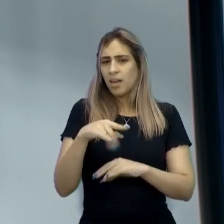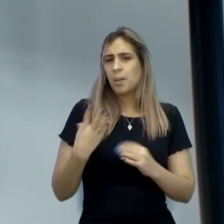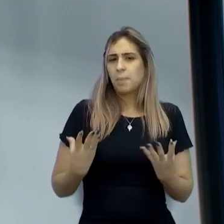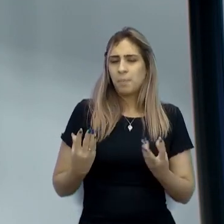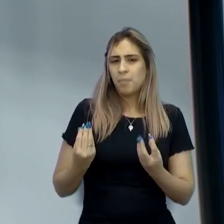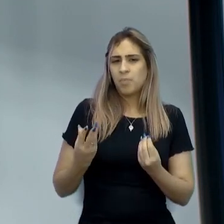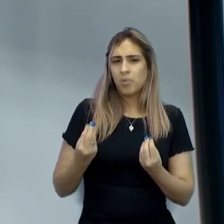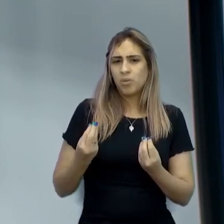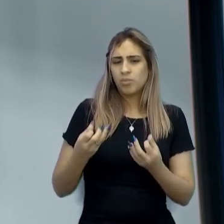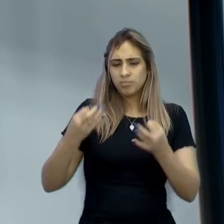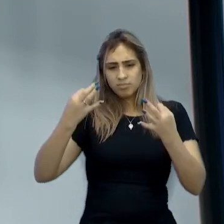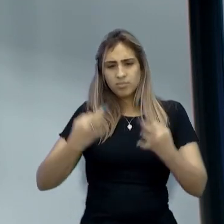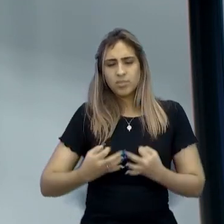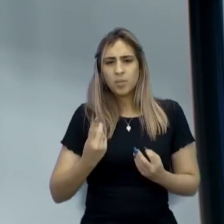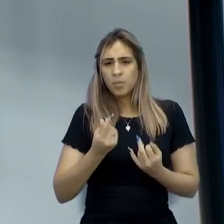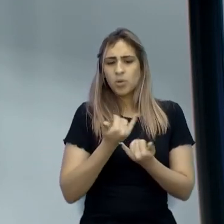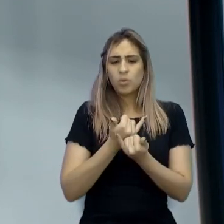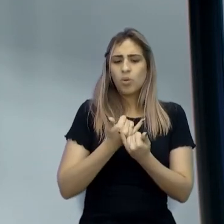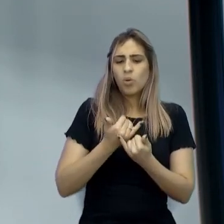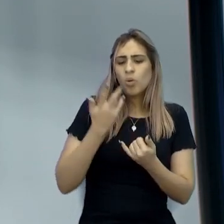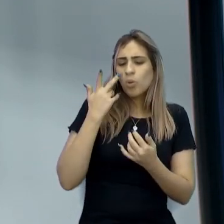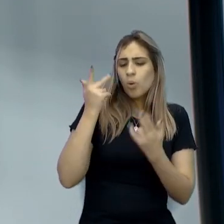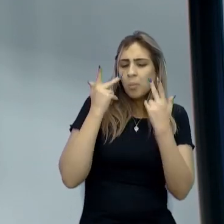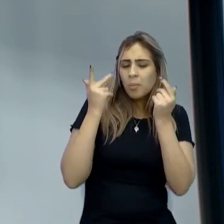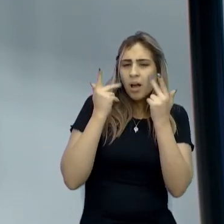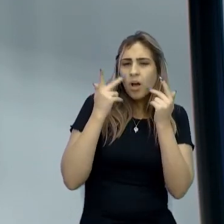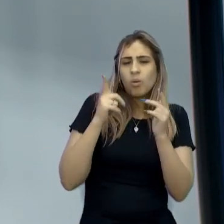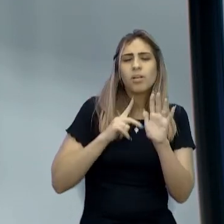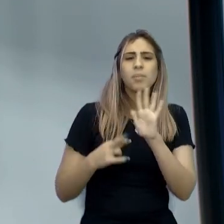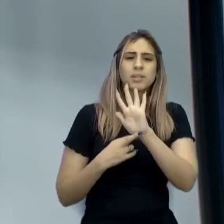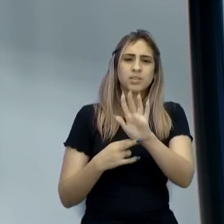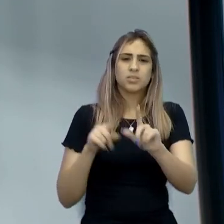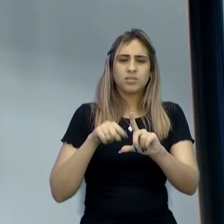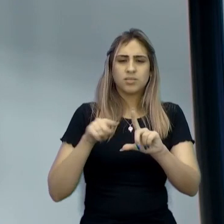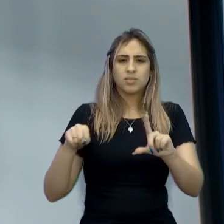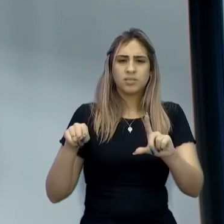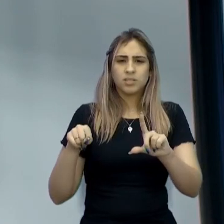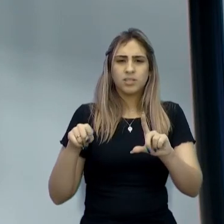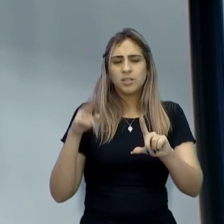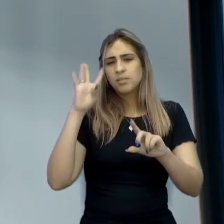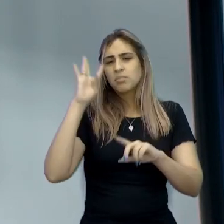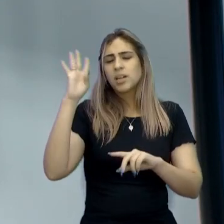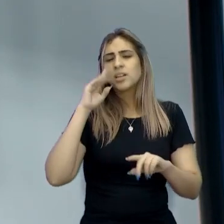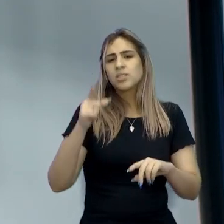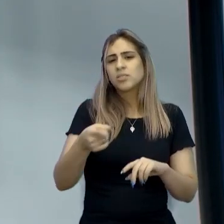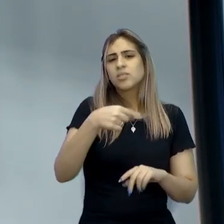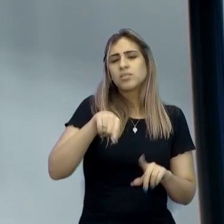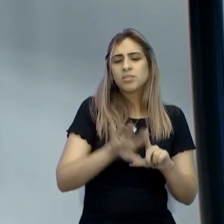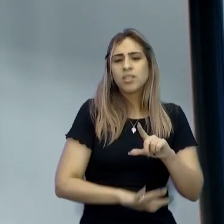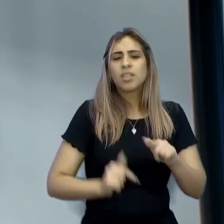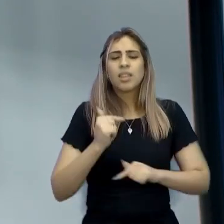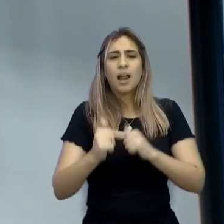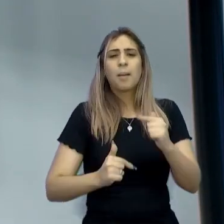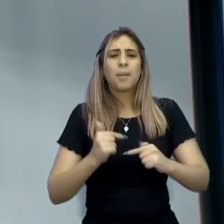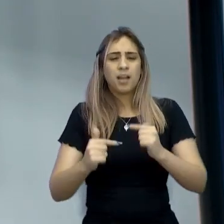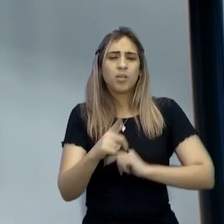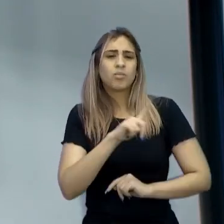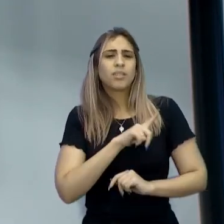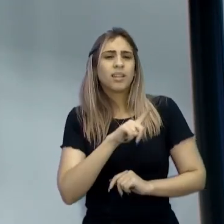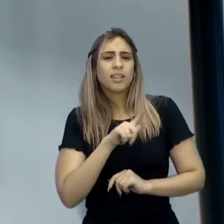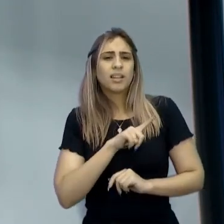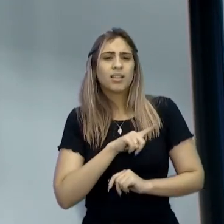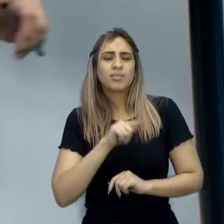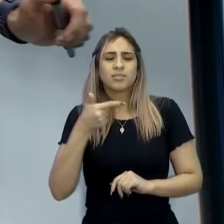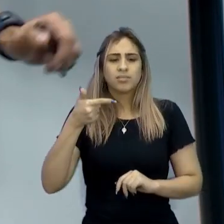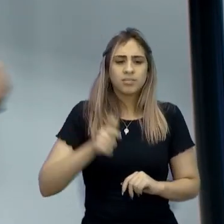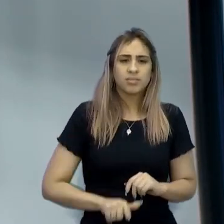muito recorrentes, são muito comuns aí em representações gráficas. Imagina você dentro do seu ambiente de trabalho tendo que, sei